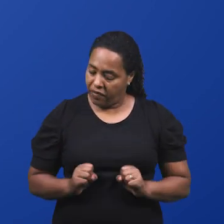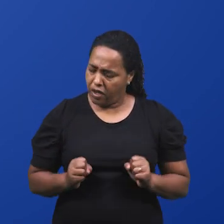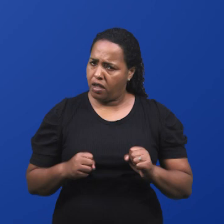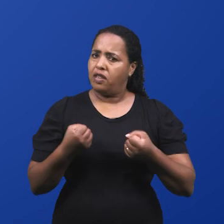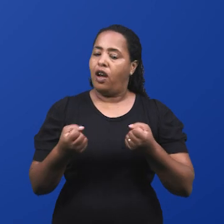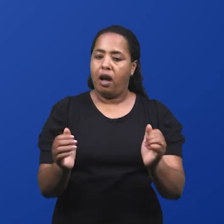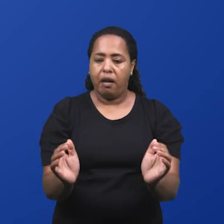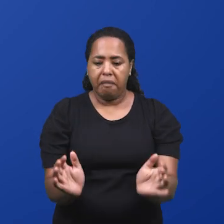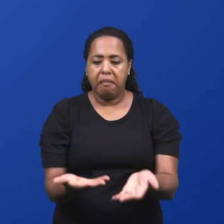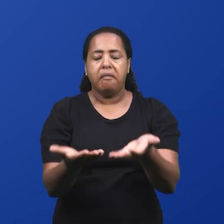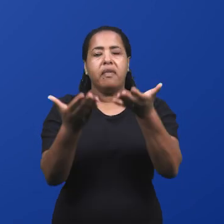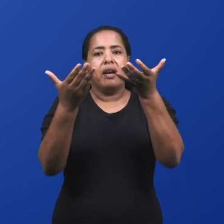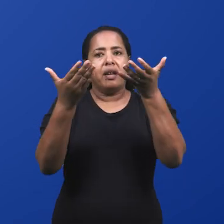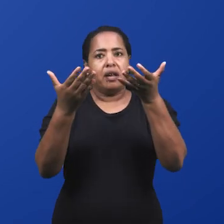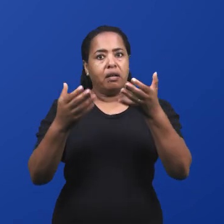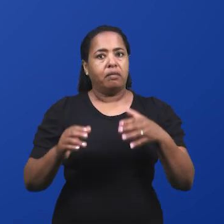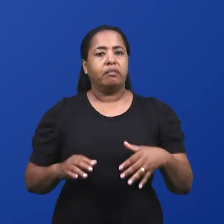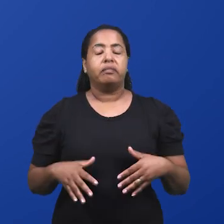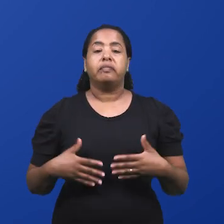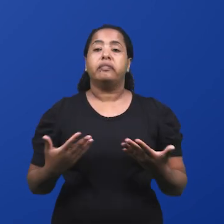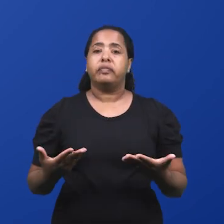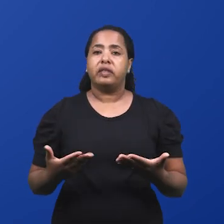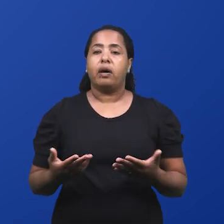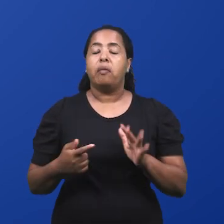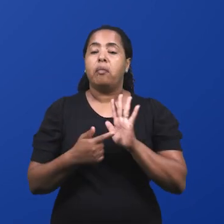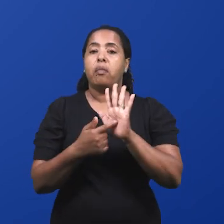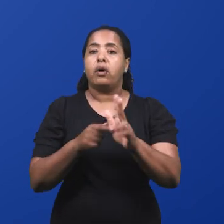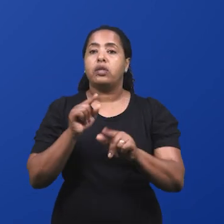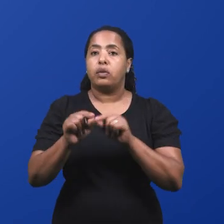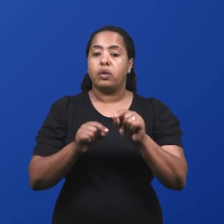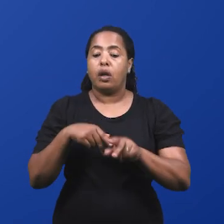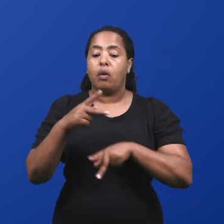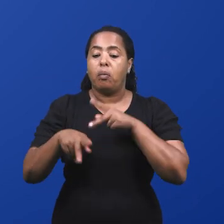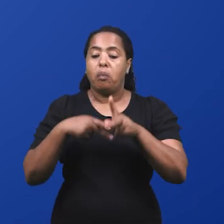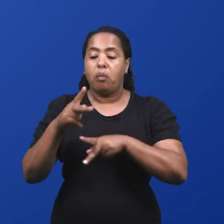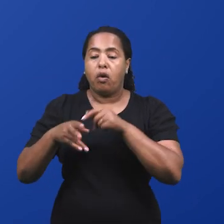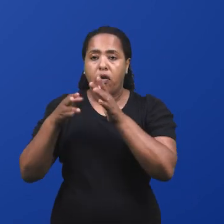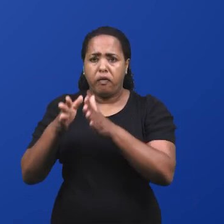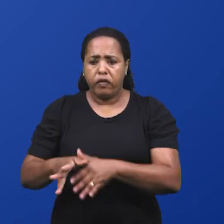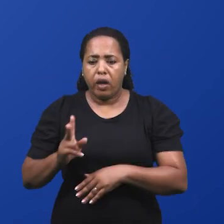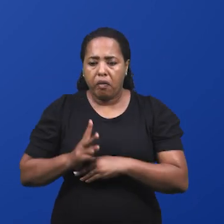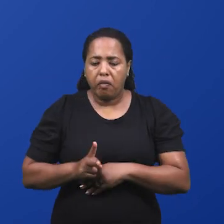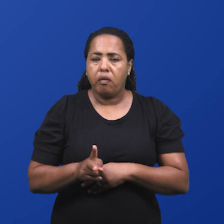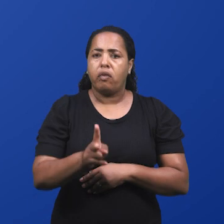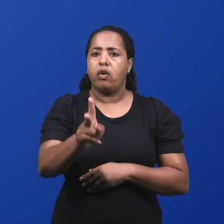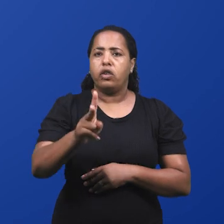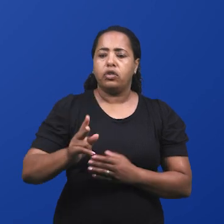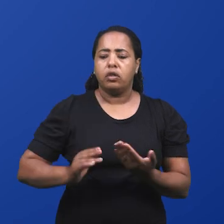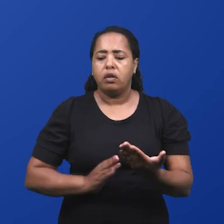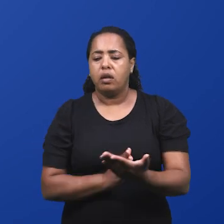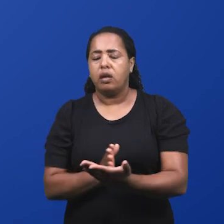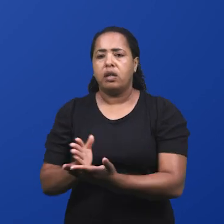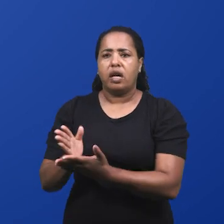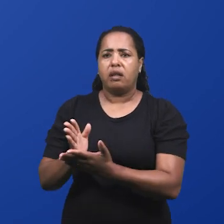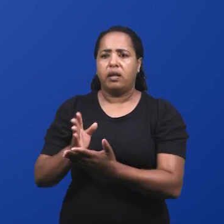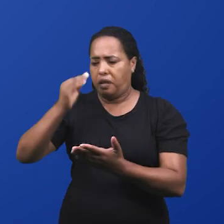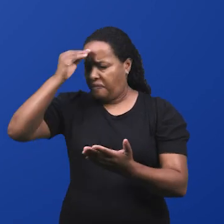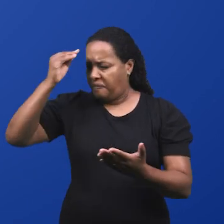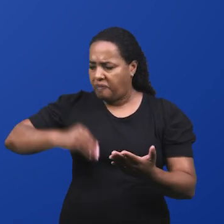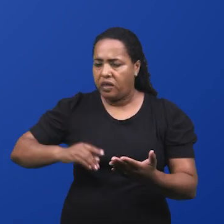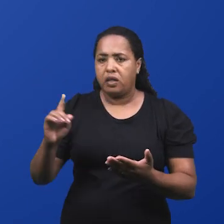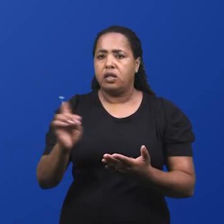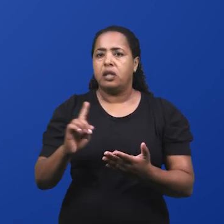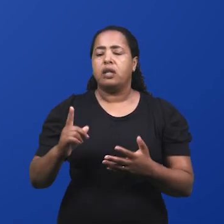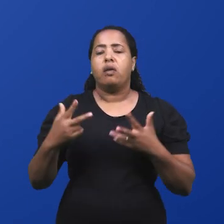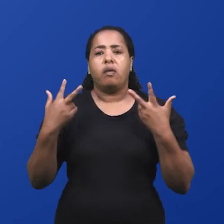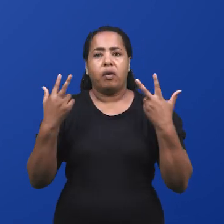tem bom ânimo. Ou seja, está falando para a igreja continuar na caminhada, não desistir. Assim